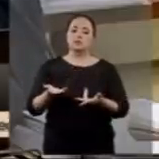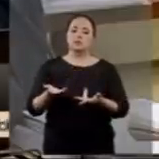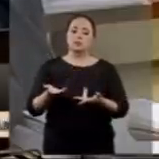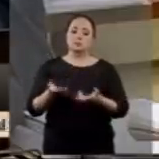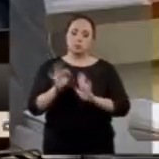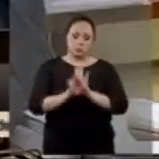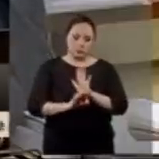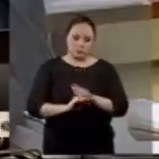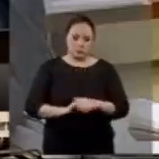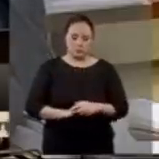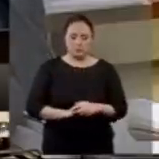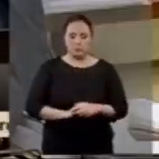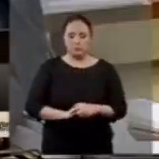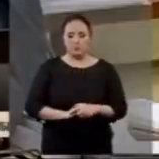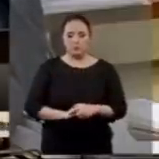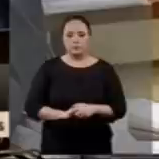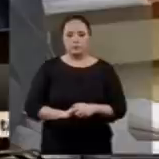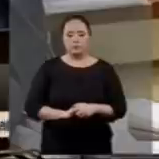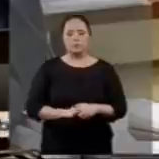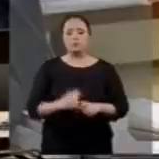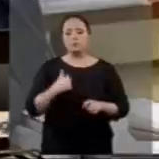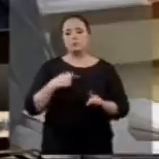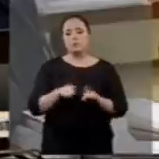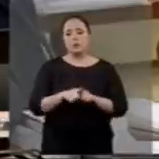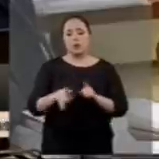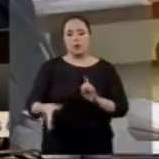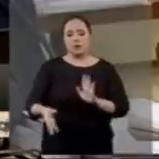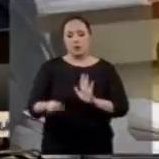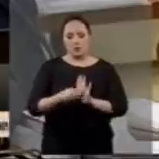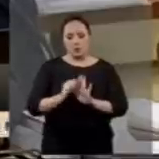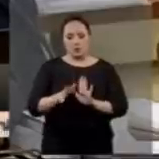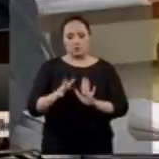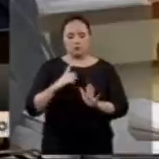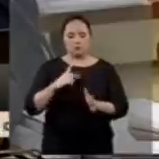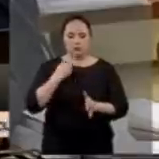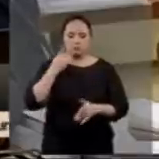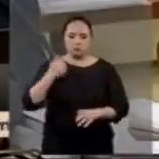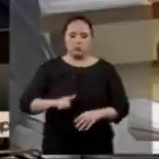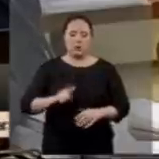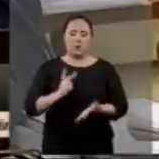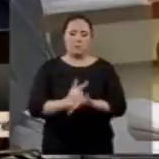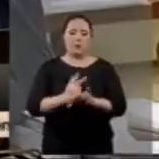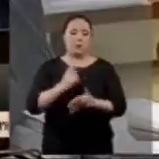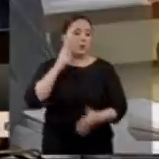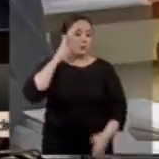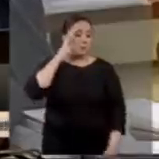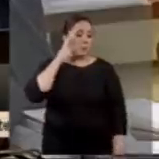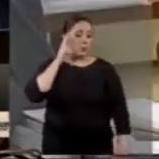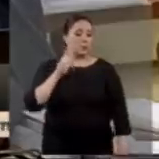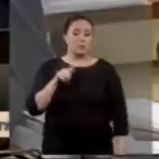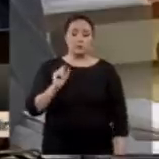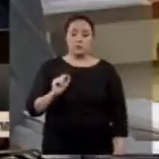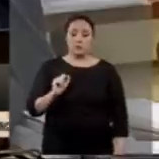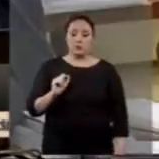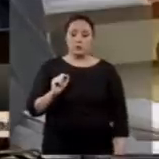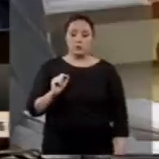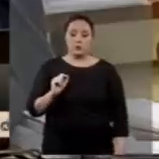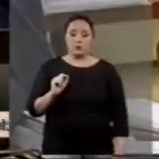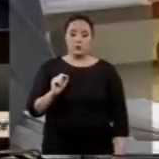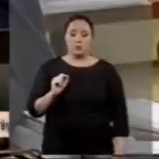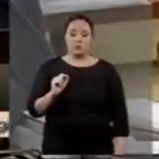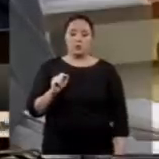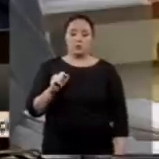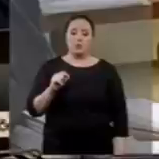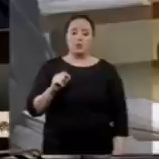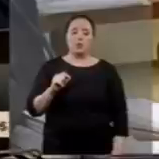colidência. E eu também acrescentei e reitero aqui, que é exatamente a mesma hipótese, que essa medida do